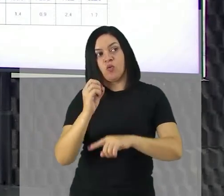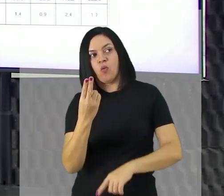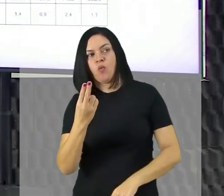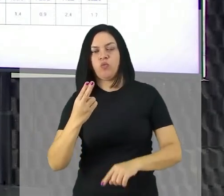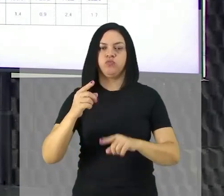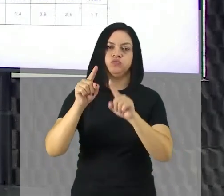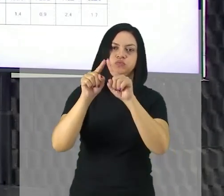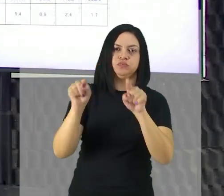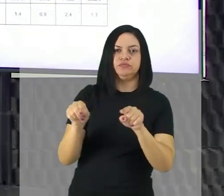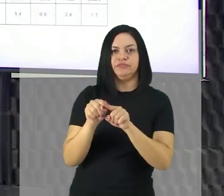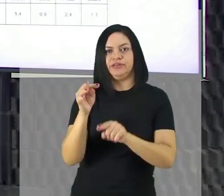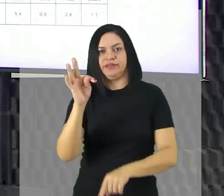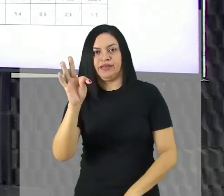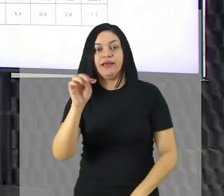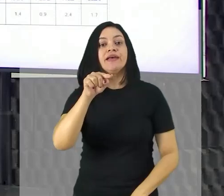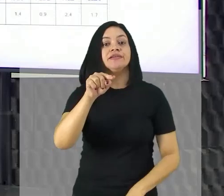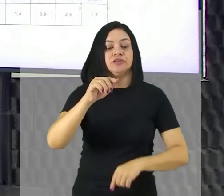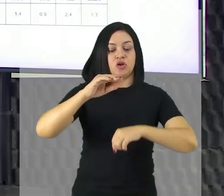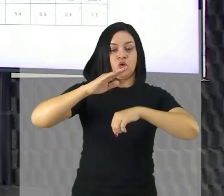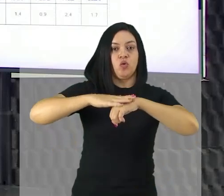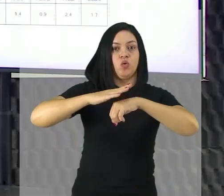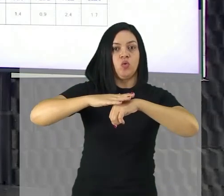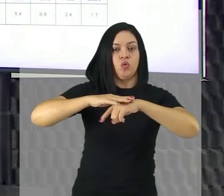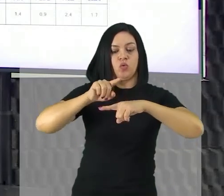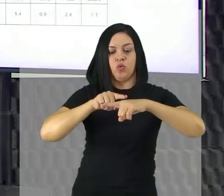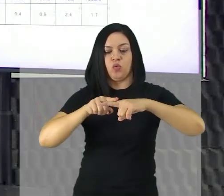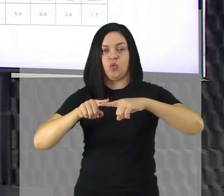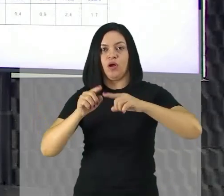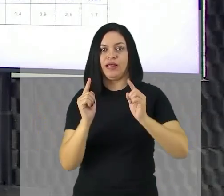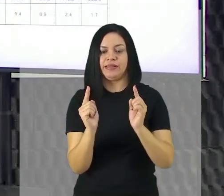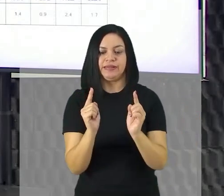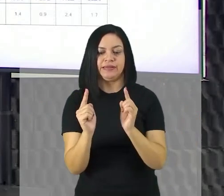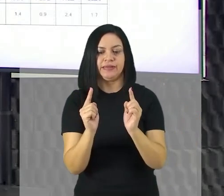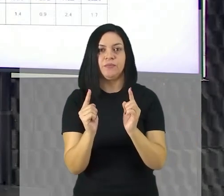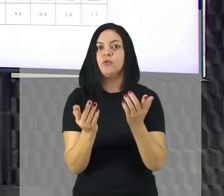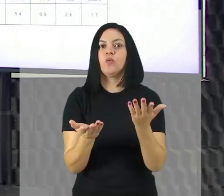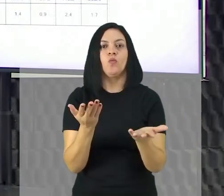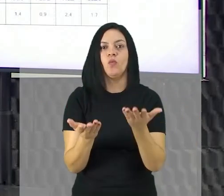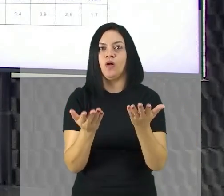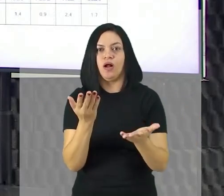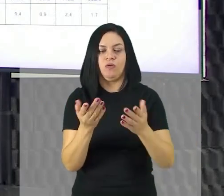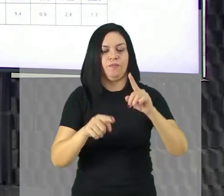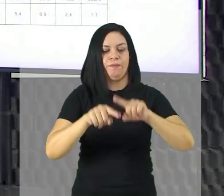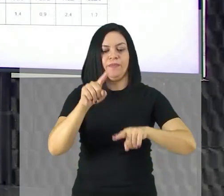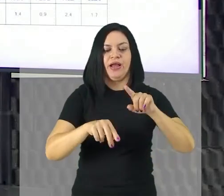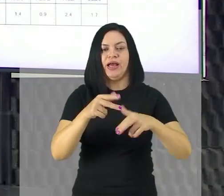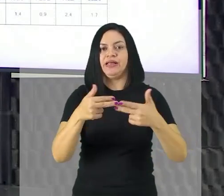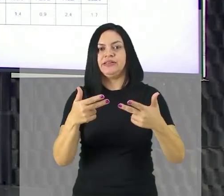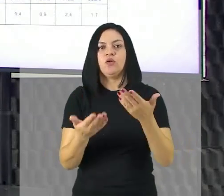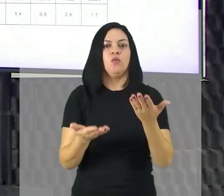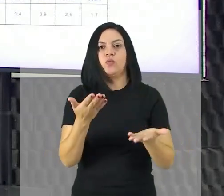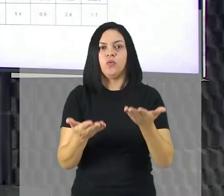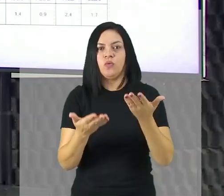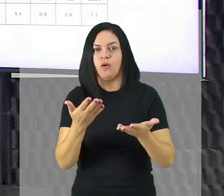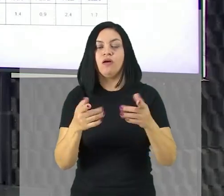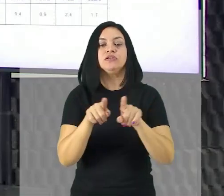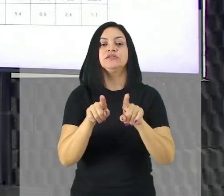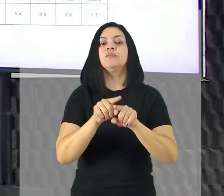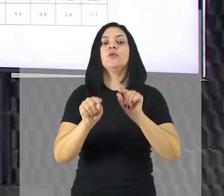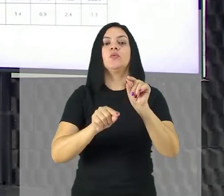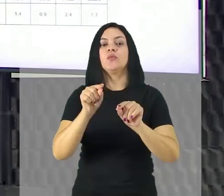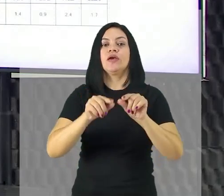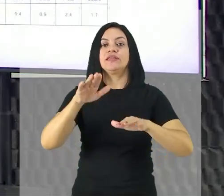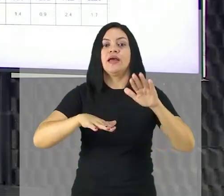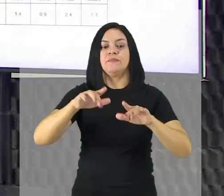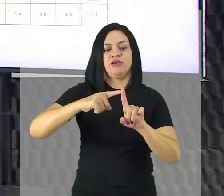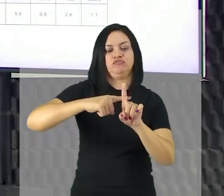dilatação de um corpo depende do tamanho inicial dele, depende do material que ele é feito e depende da